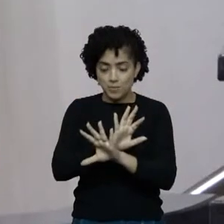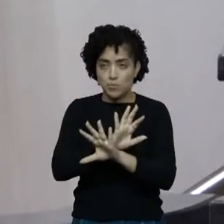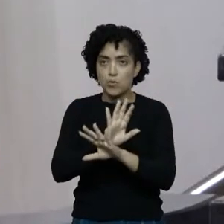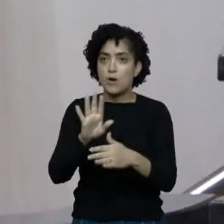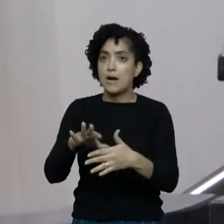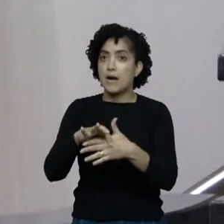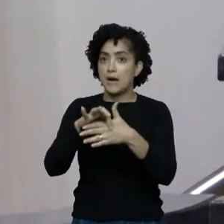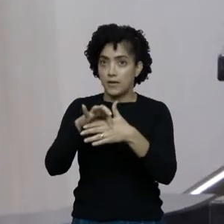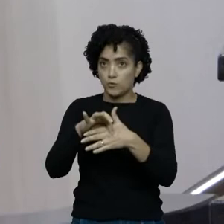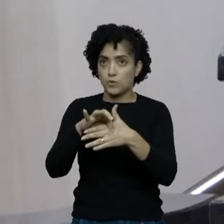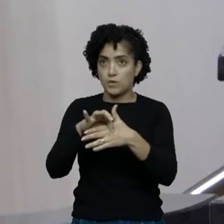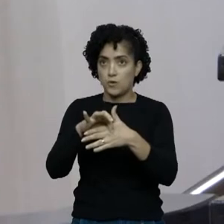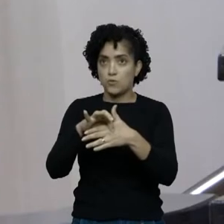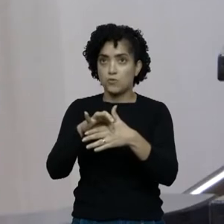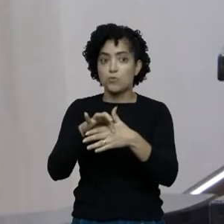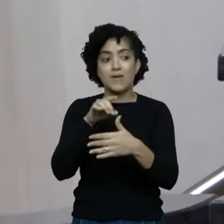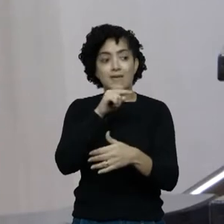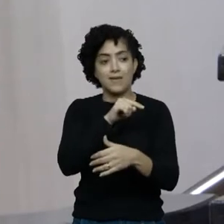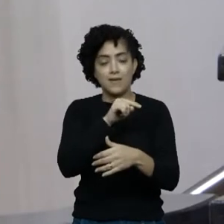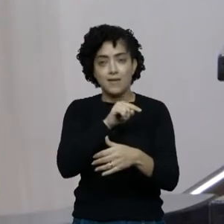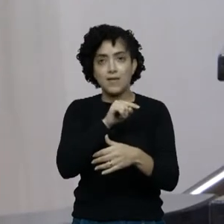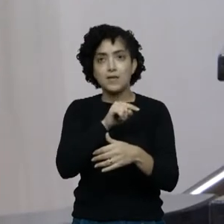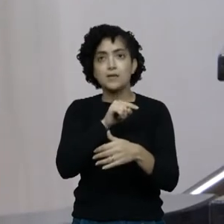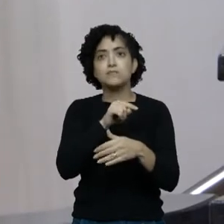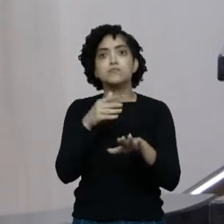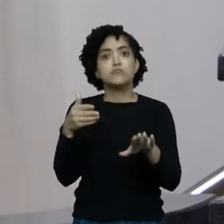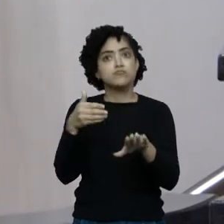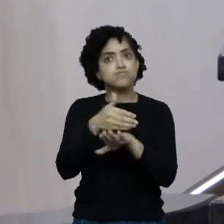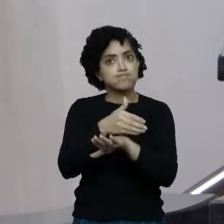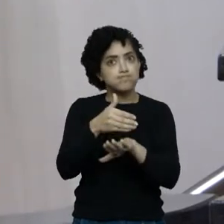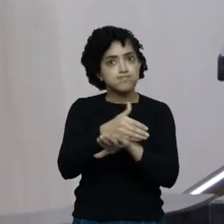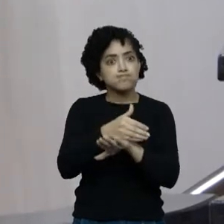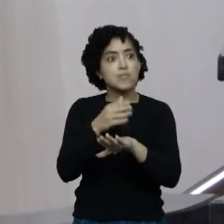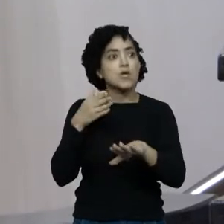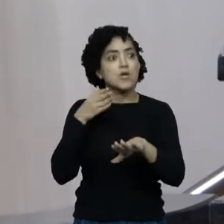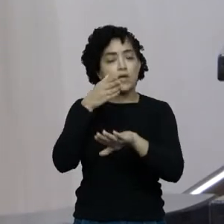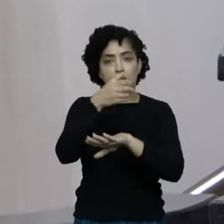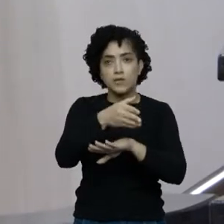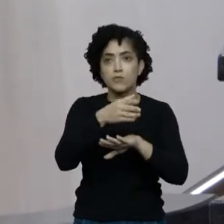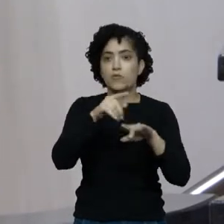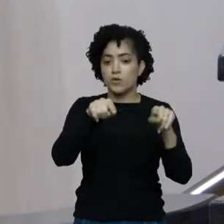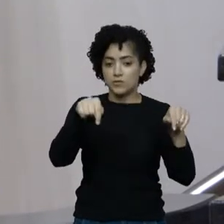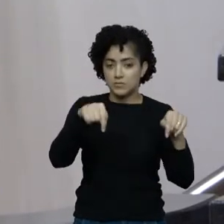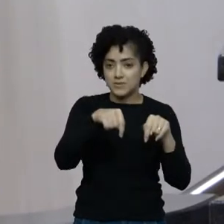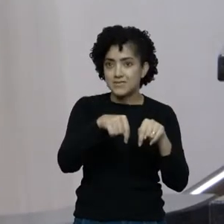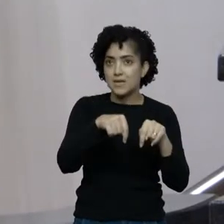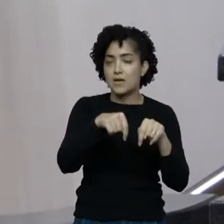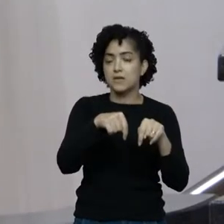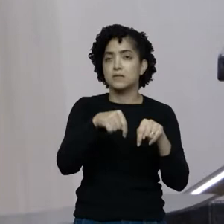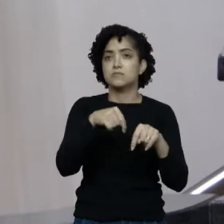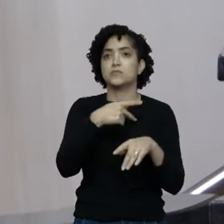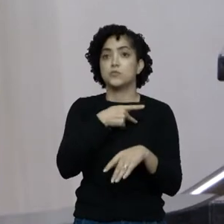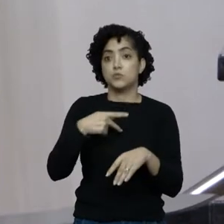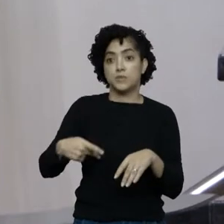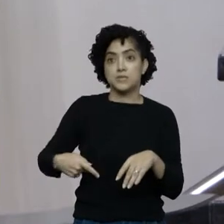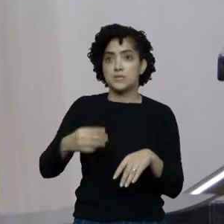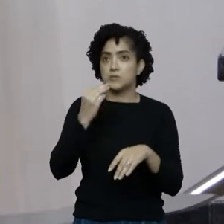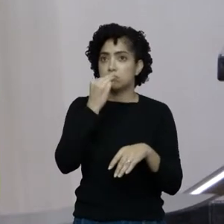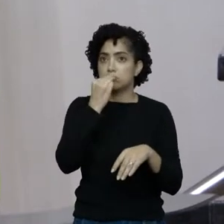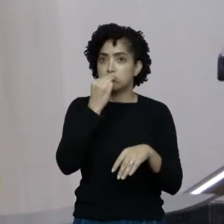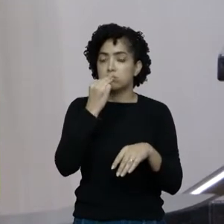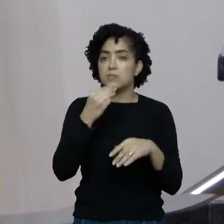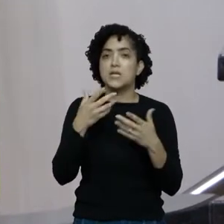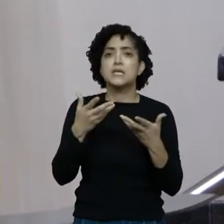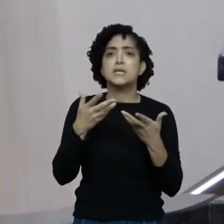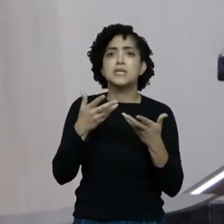líderes o deputado brancas questão de adentrar ao gabinete do presidente nossos Ofensa bom e foi lá saber